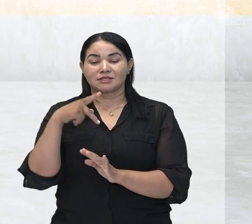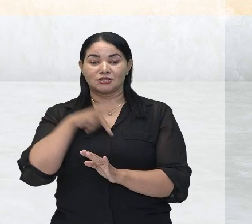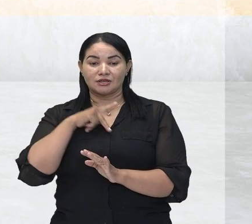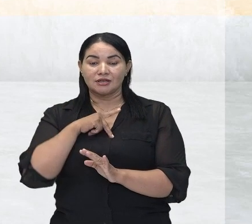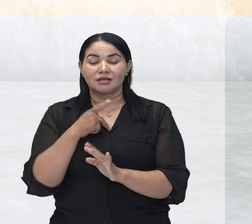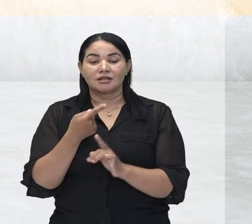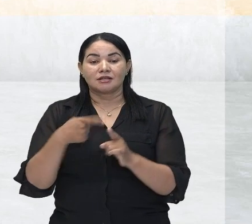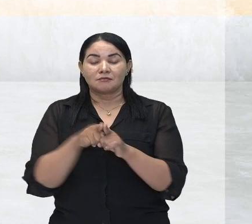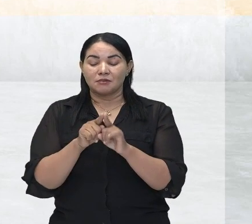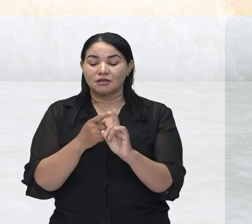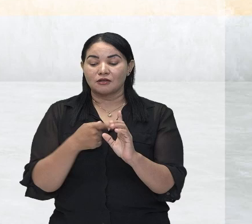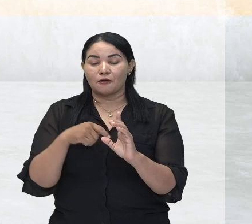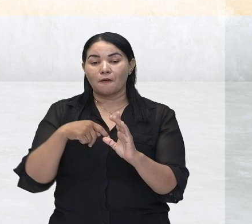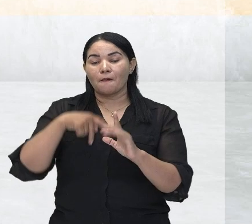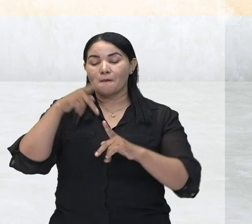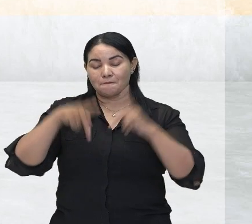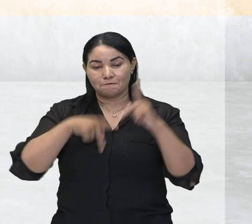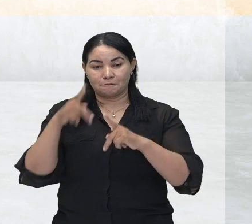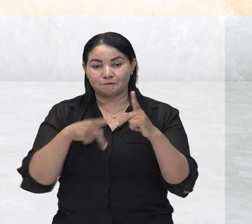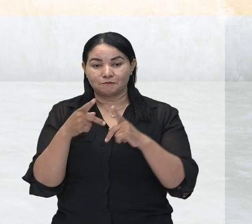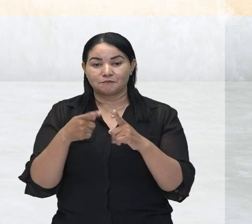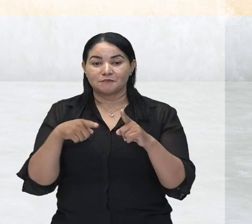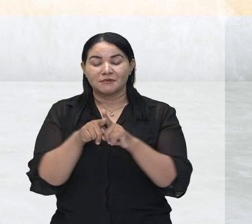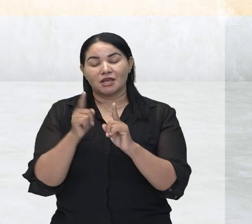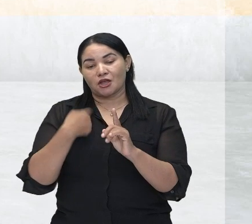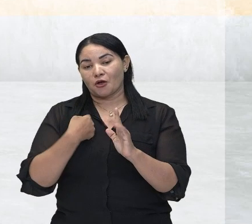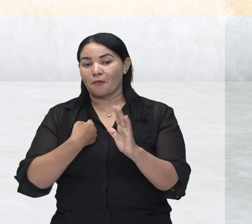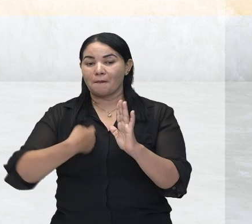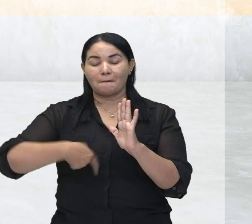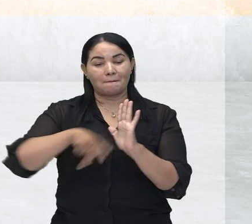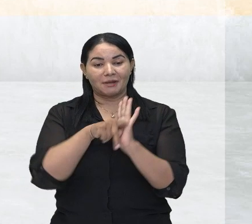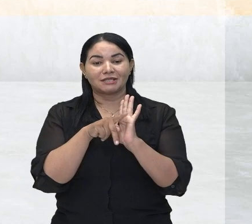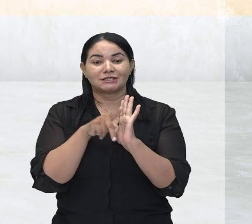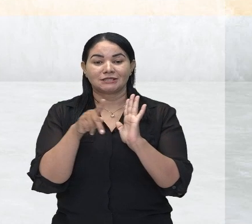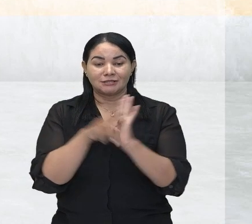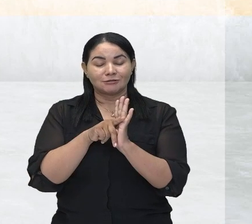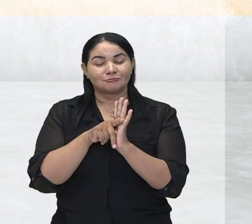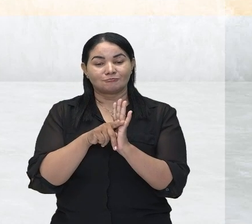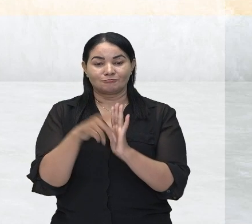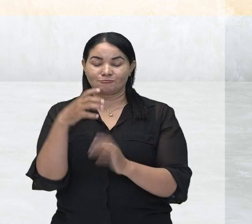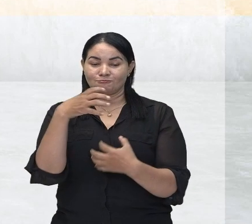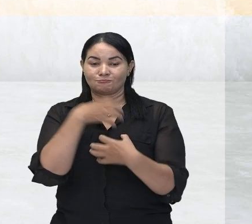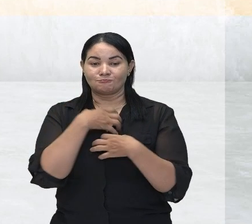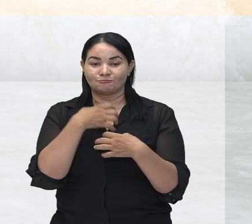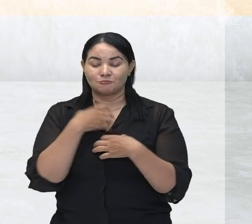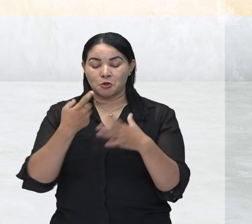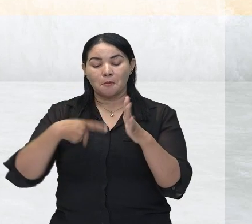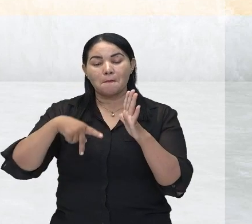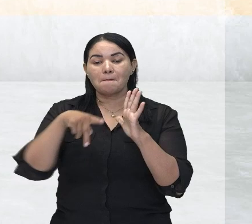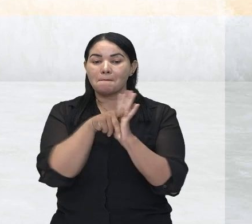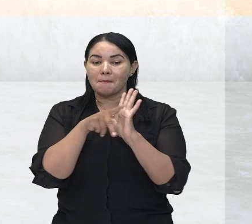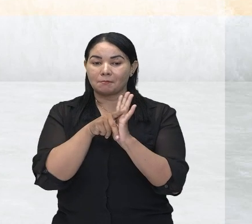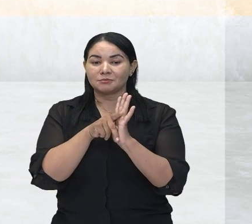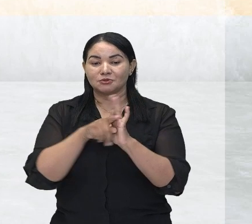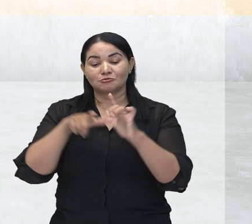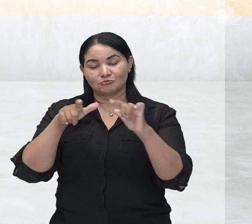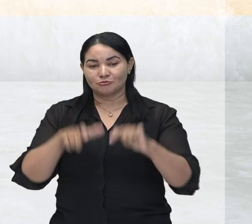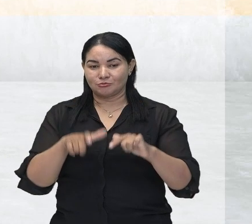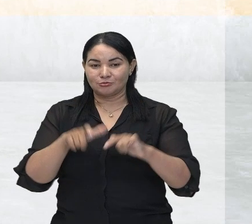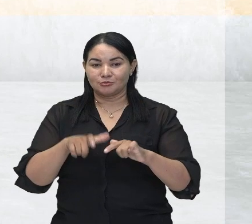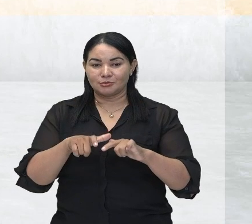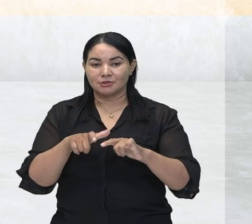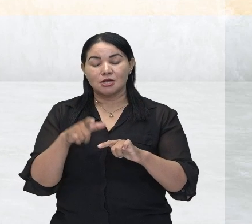povo, e nós dizemos, eu pertenço, aí vem o senso de pertencimento, eu pertenço a esse lugar,